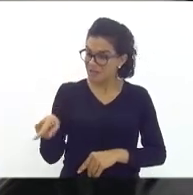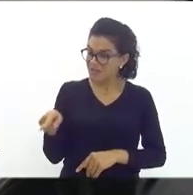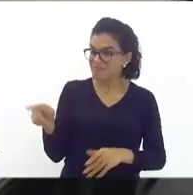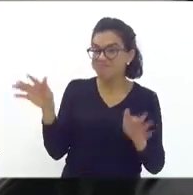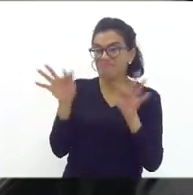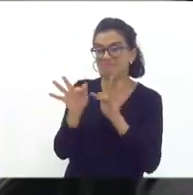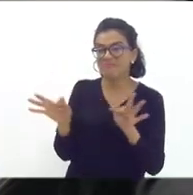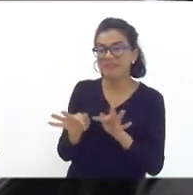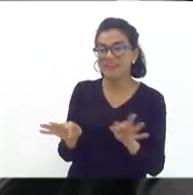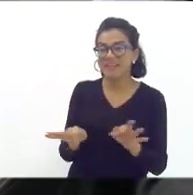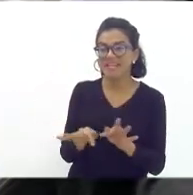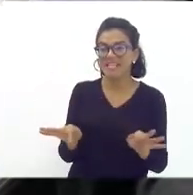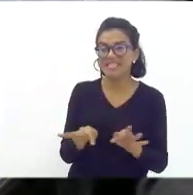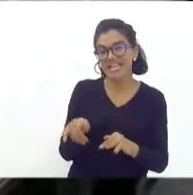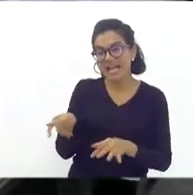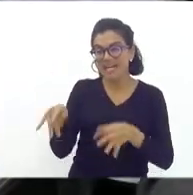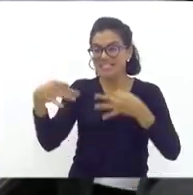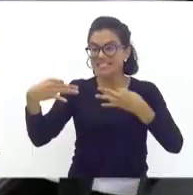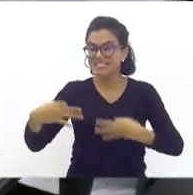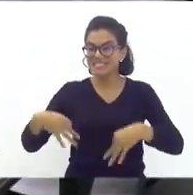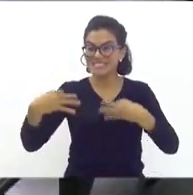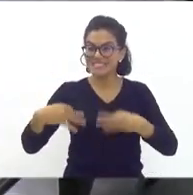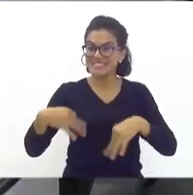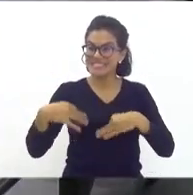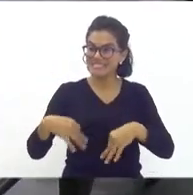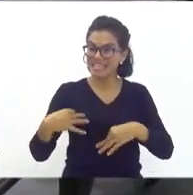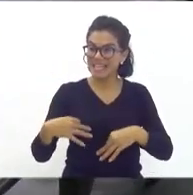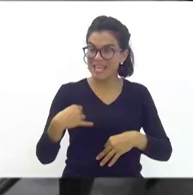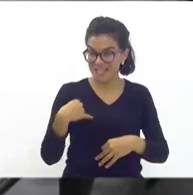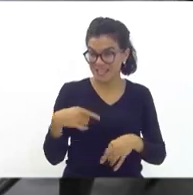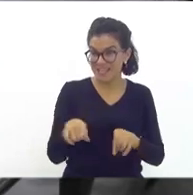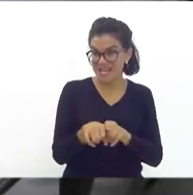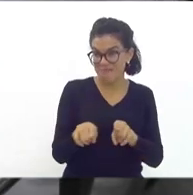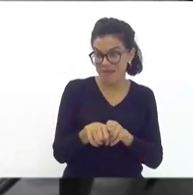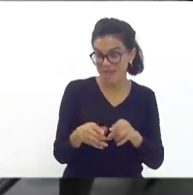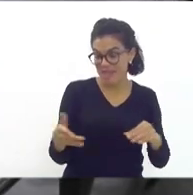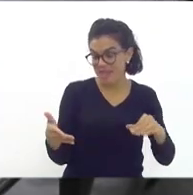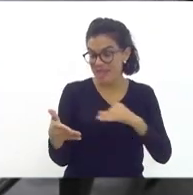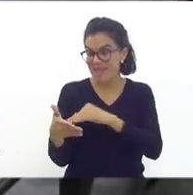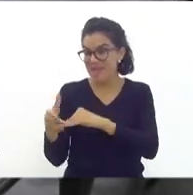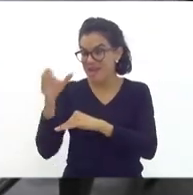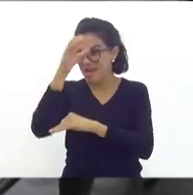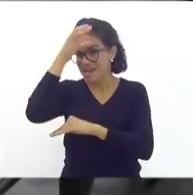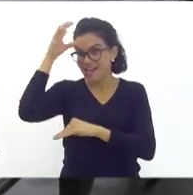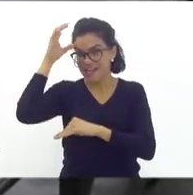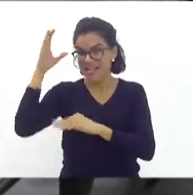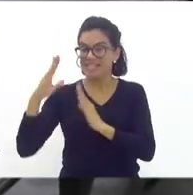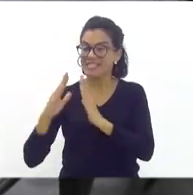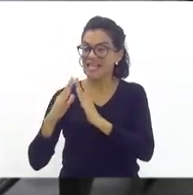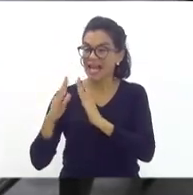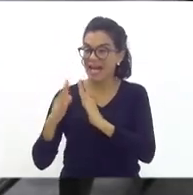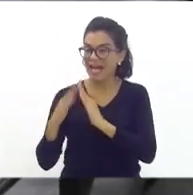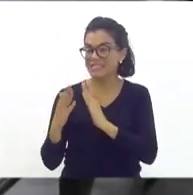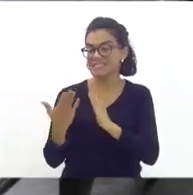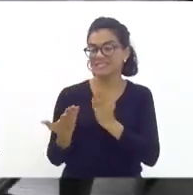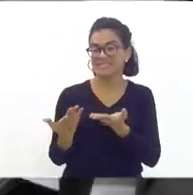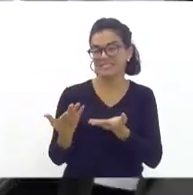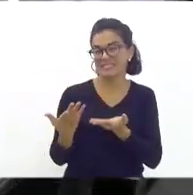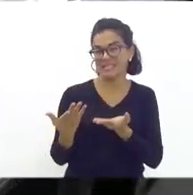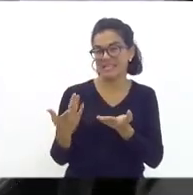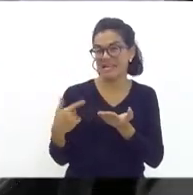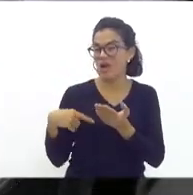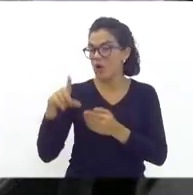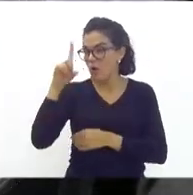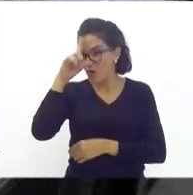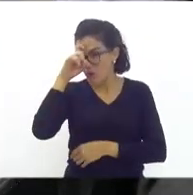atender para atender todos os usuários inclusive aquele da ponta tô falando do Residencial tô falando do